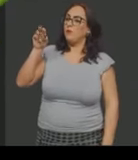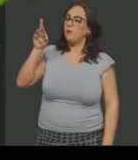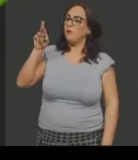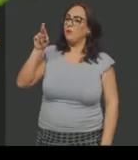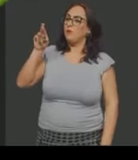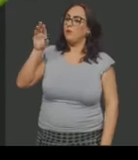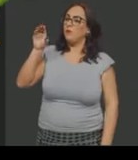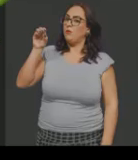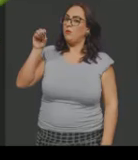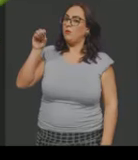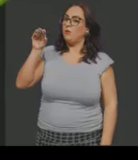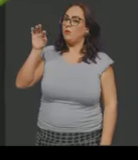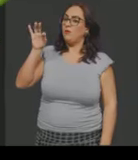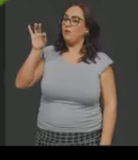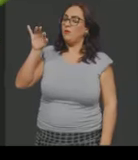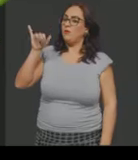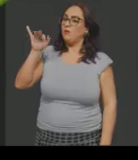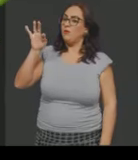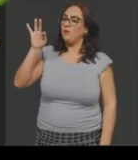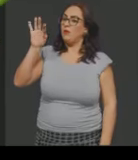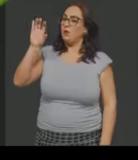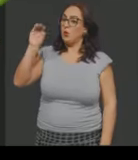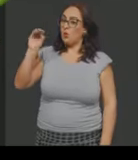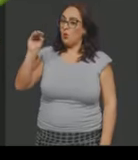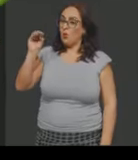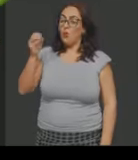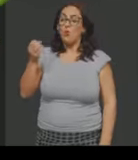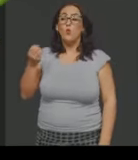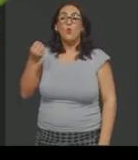que vai dar origem